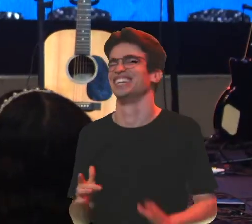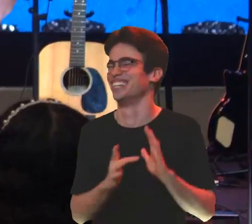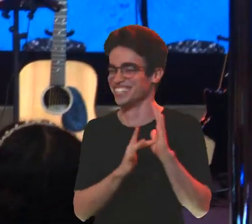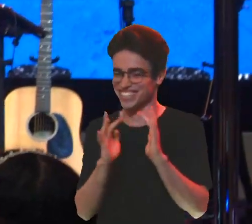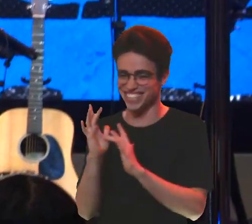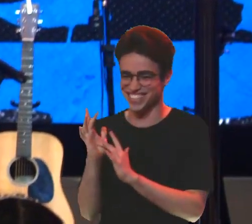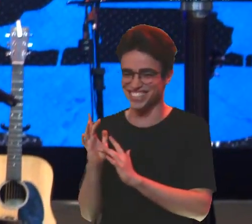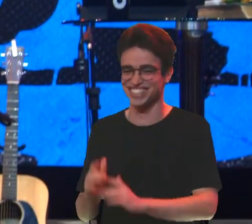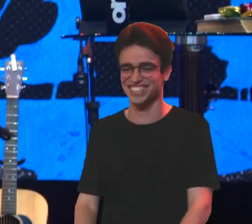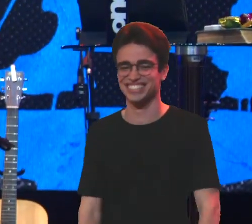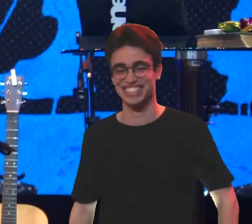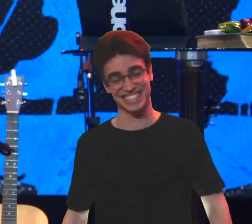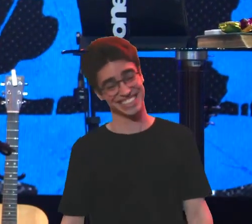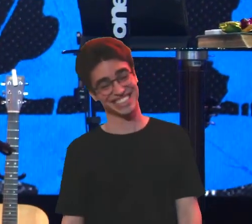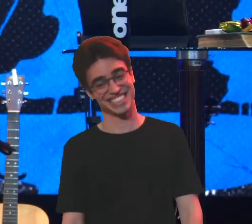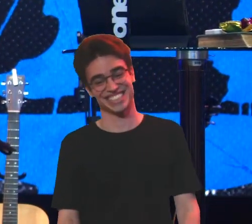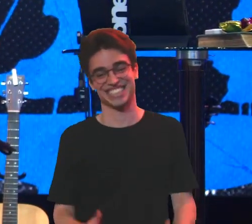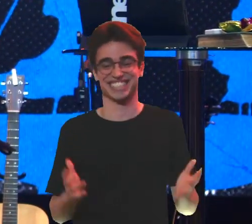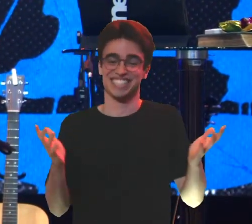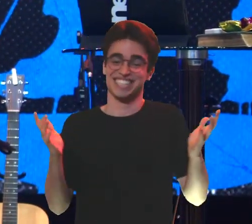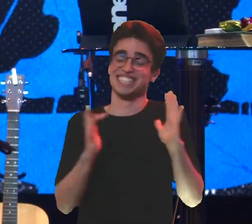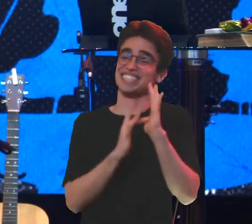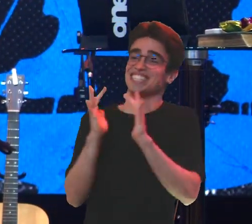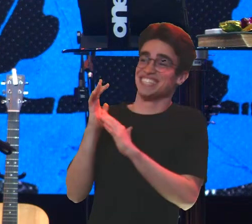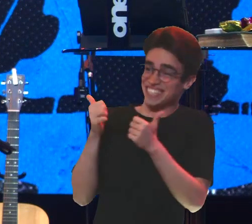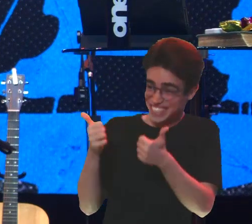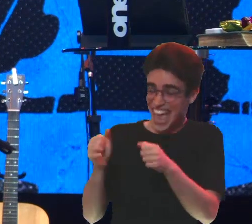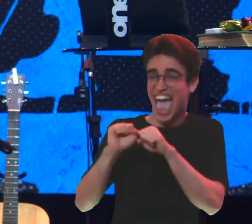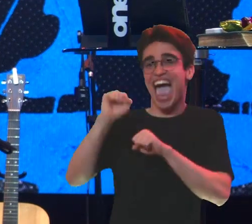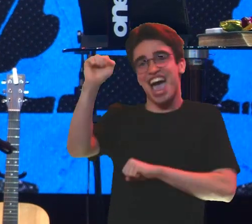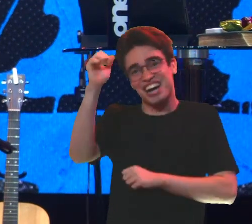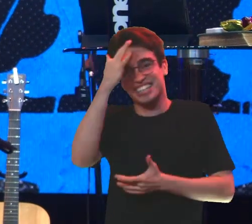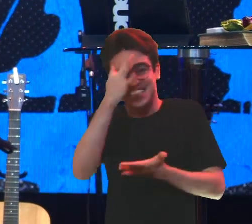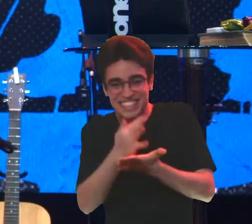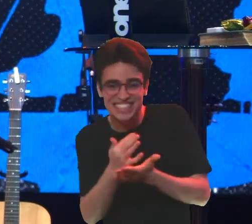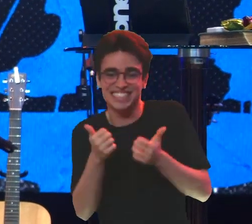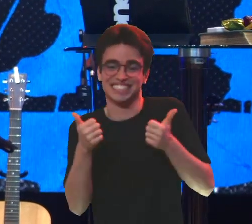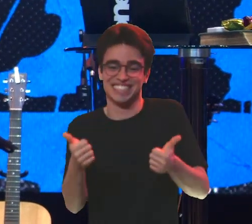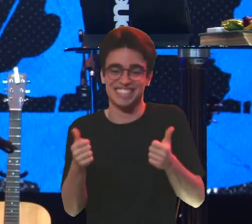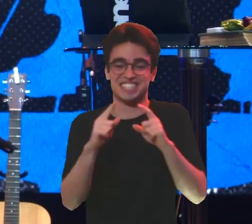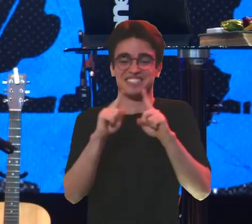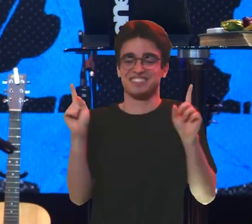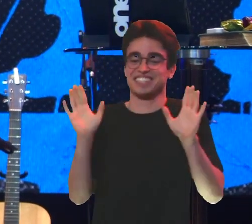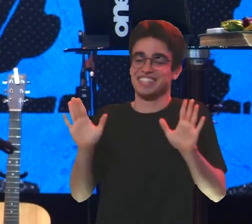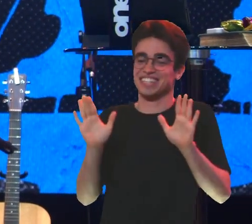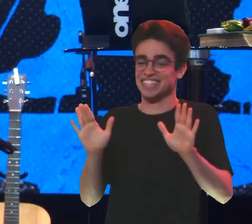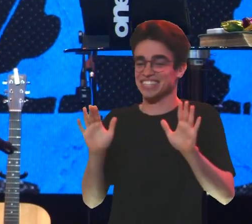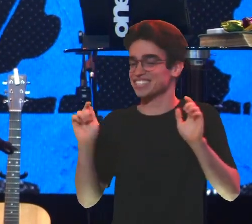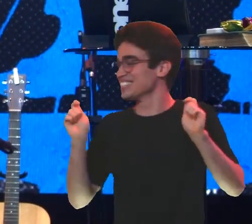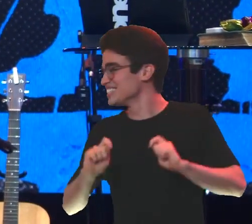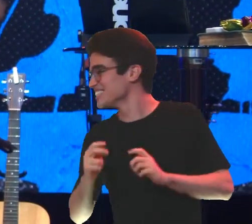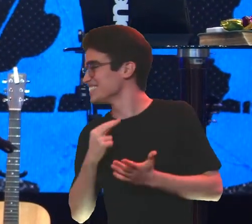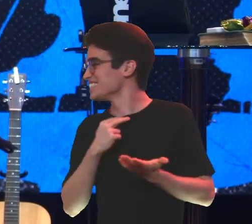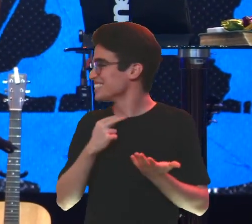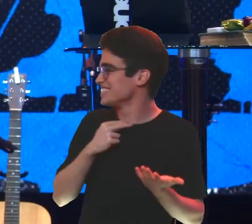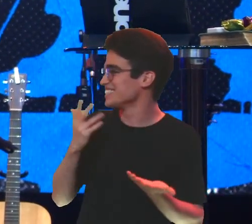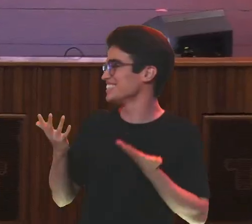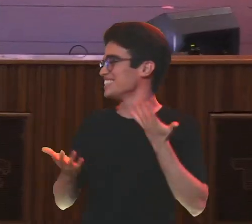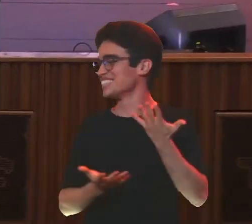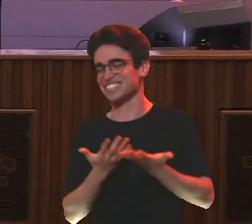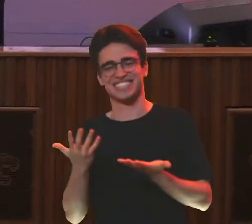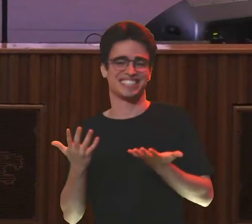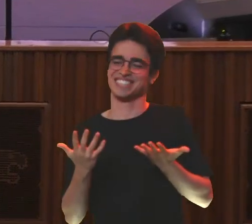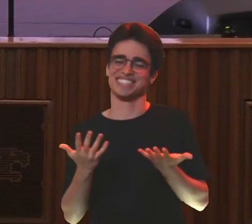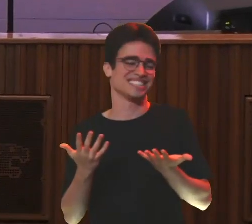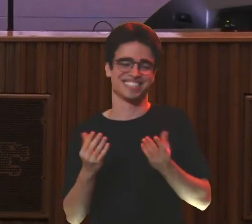Jesus. Vixe. Jesus é um herói da fé. Mas assim, não sei, vale, não vale, né?